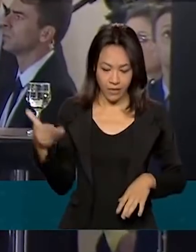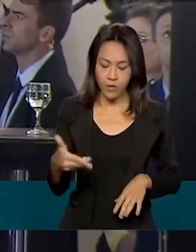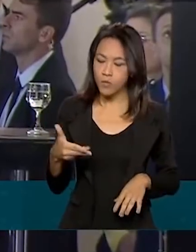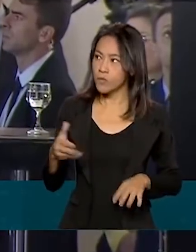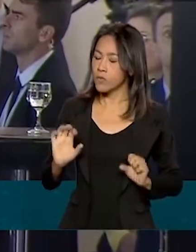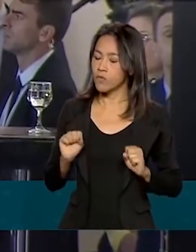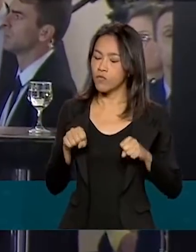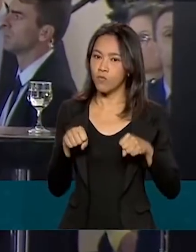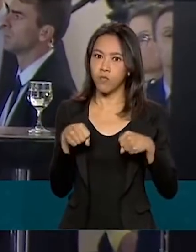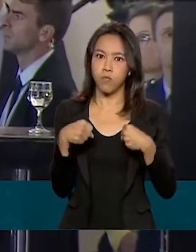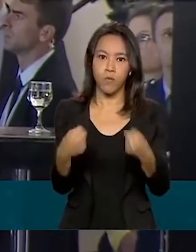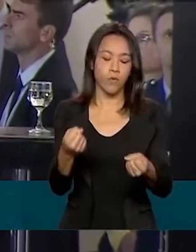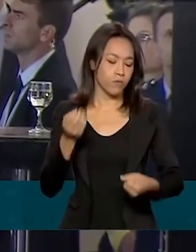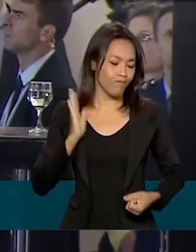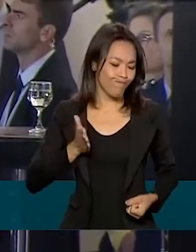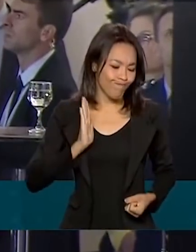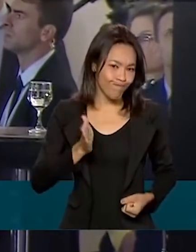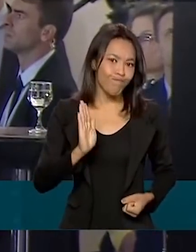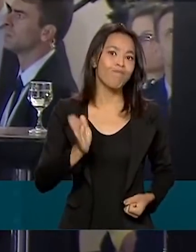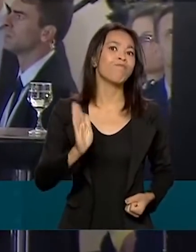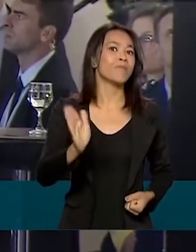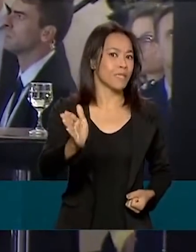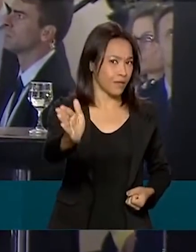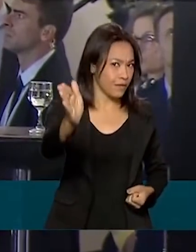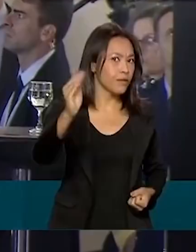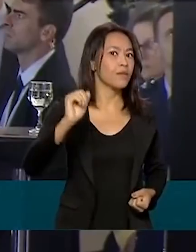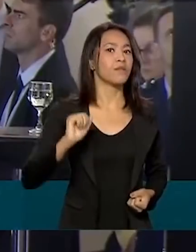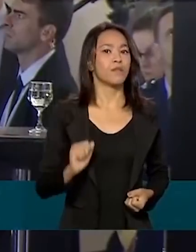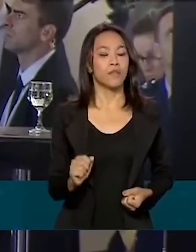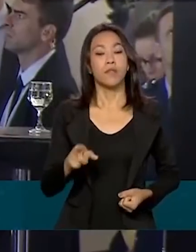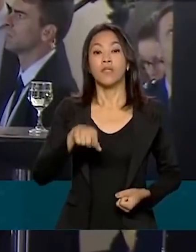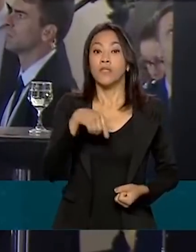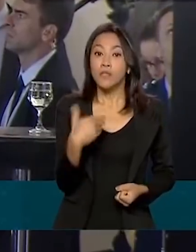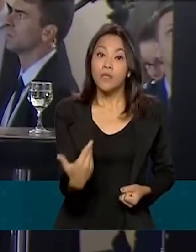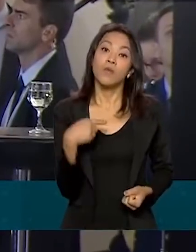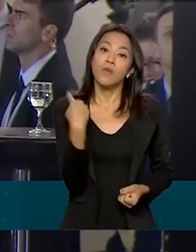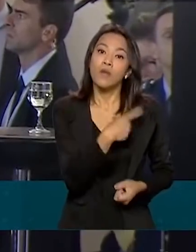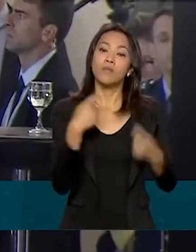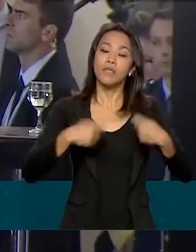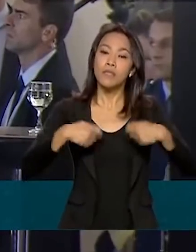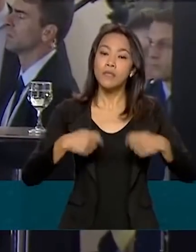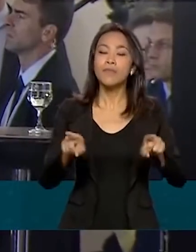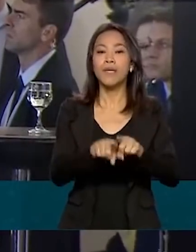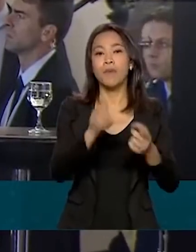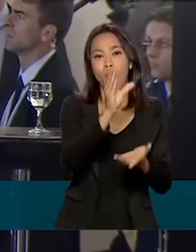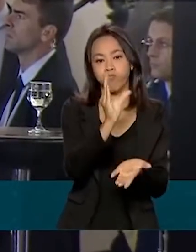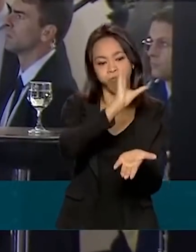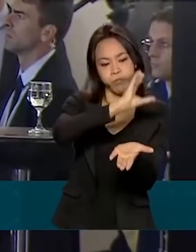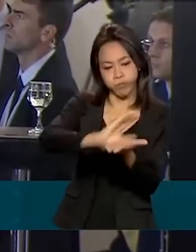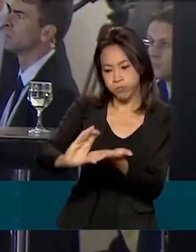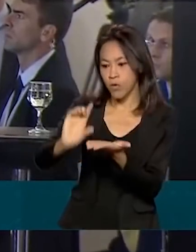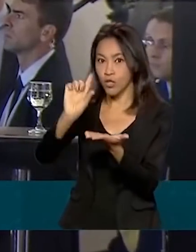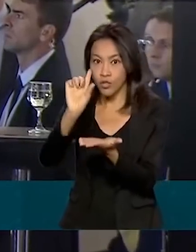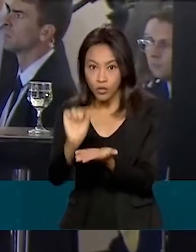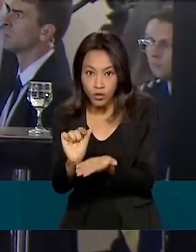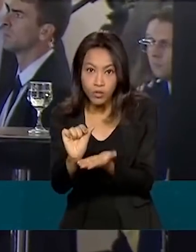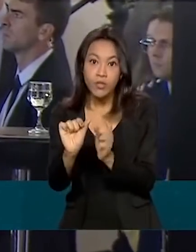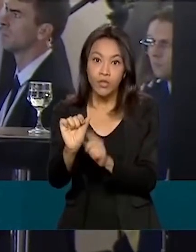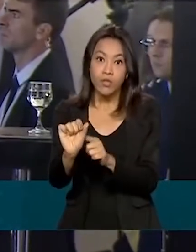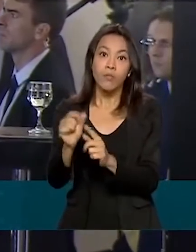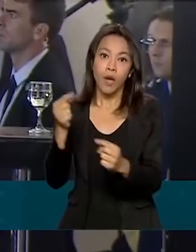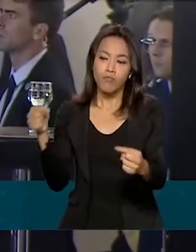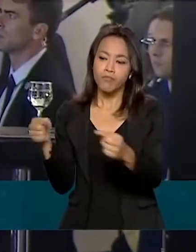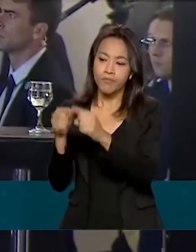esforço permanente. Para tanto, devemos dispor de recursos orçamentários compatíveis com essas